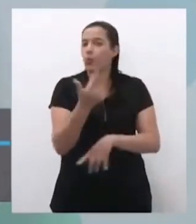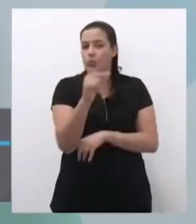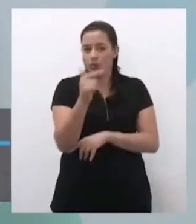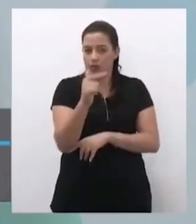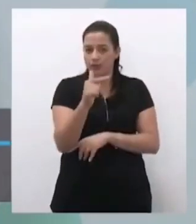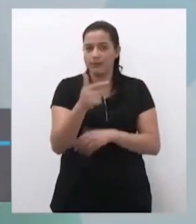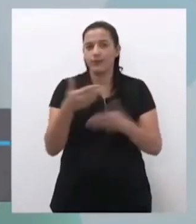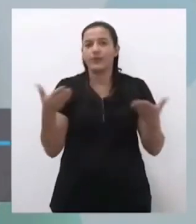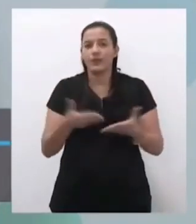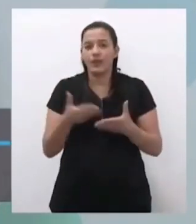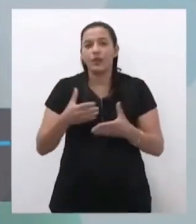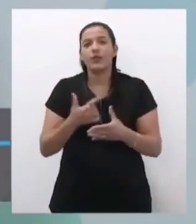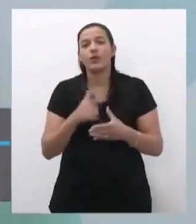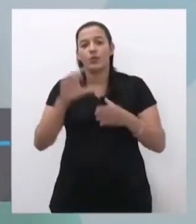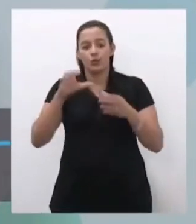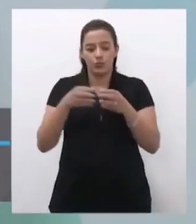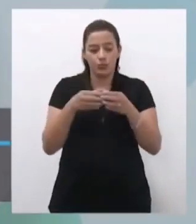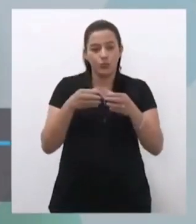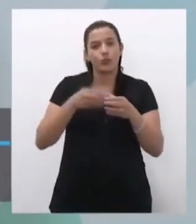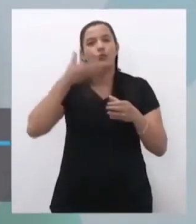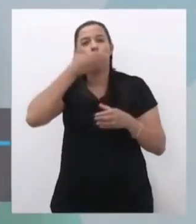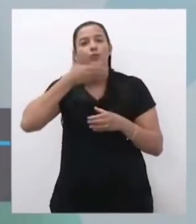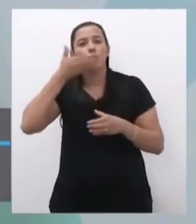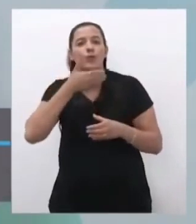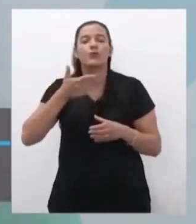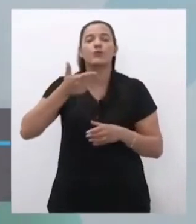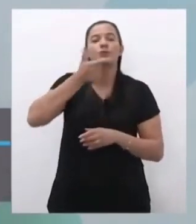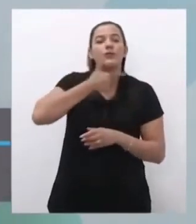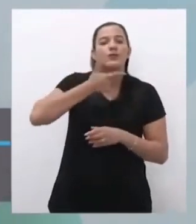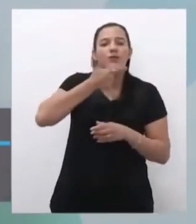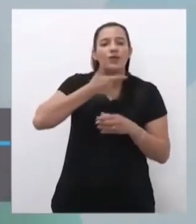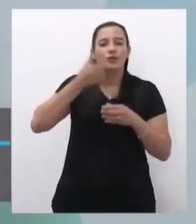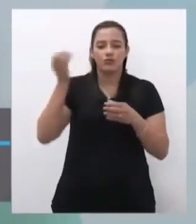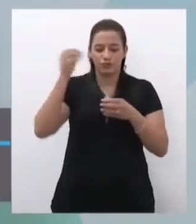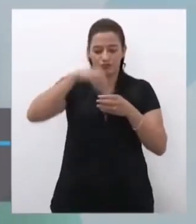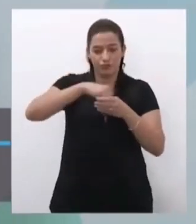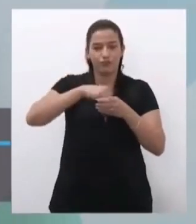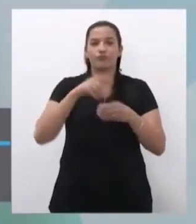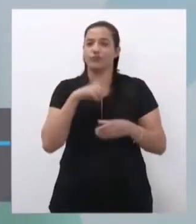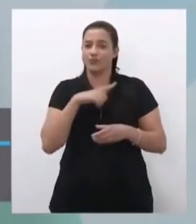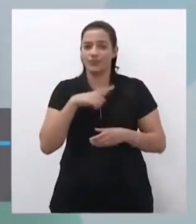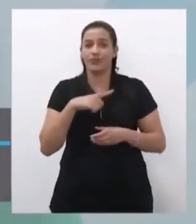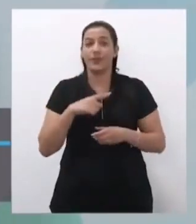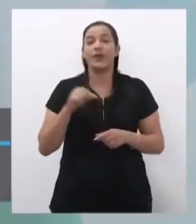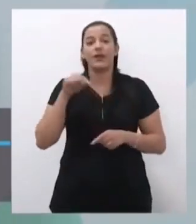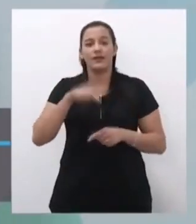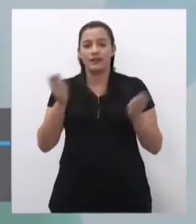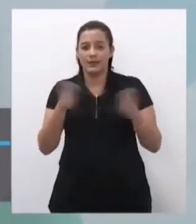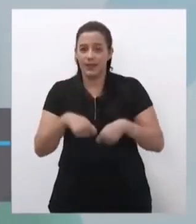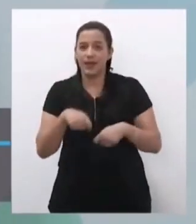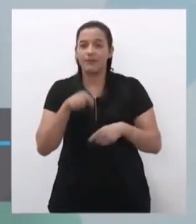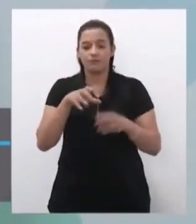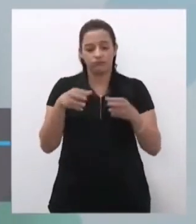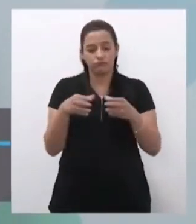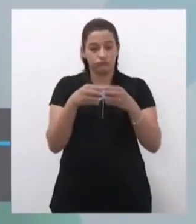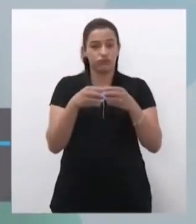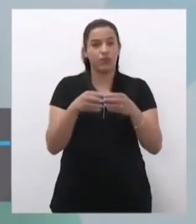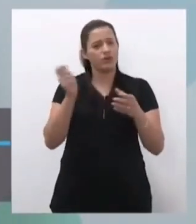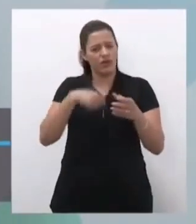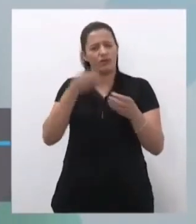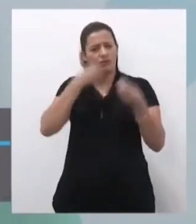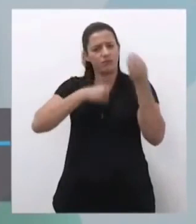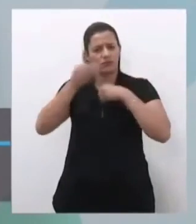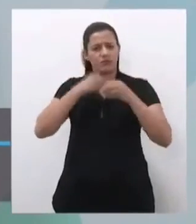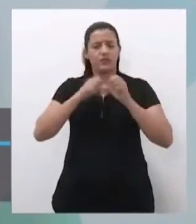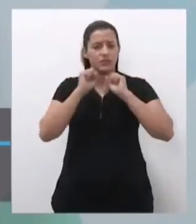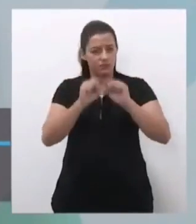doces e salgadas e os queijos, que são ótimos exemplos. Esse grupo eu posso consumir sim, porém em quantidades moderadas.